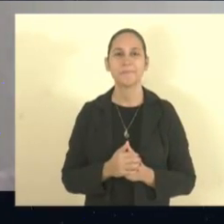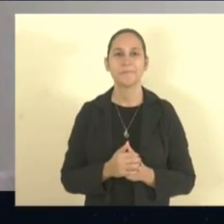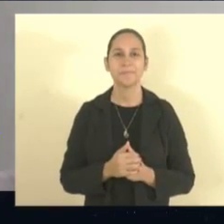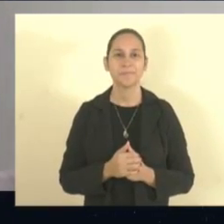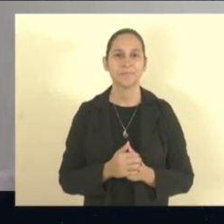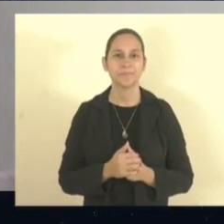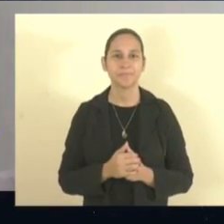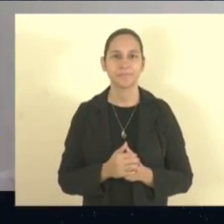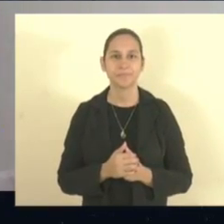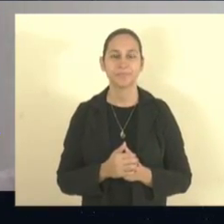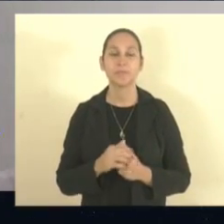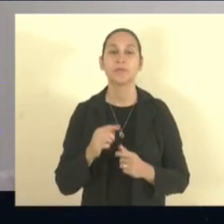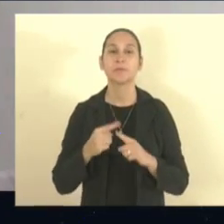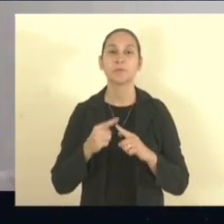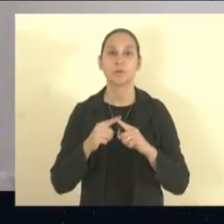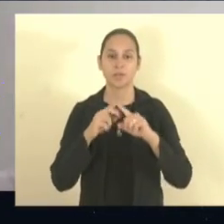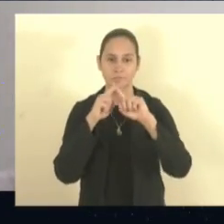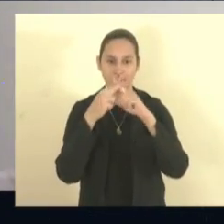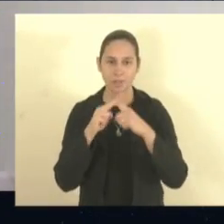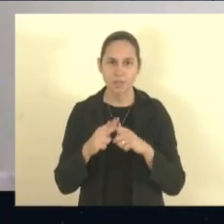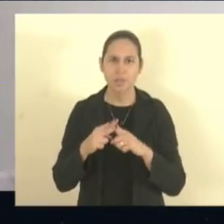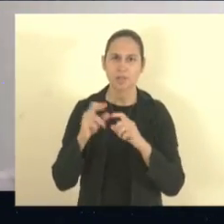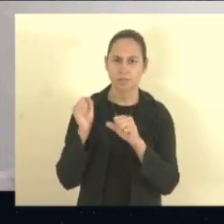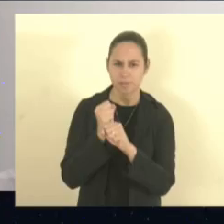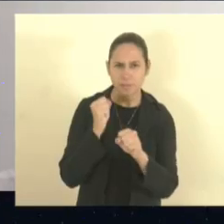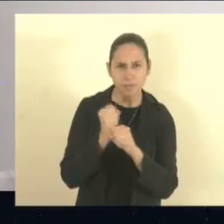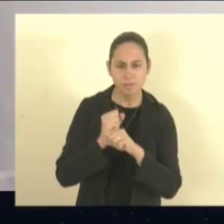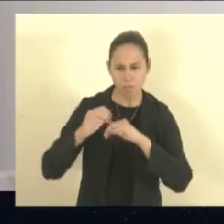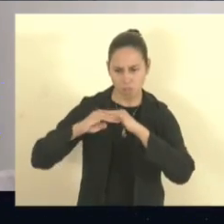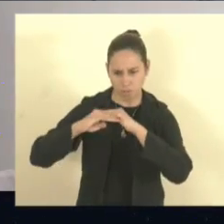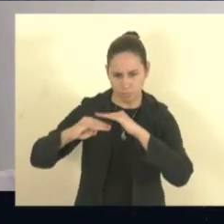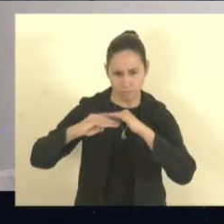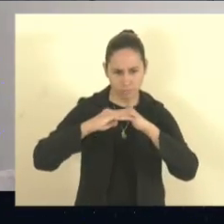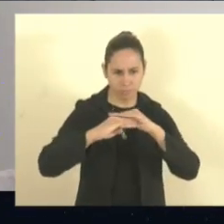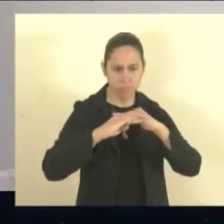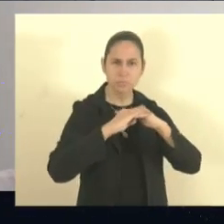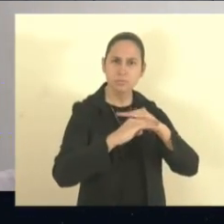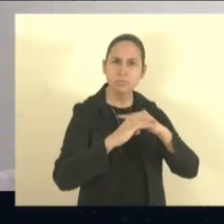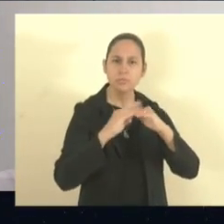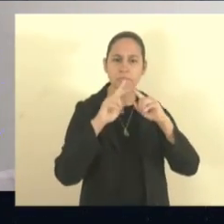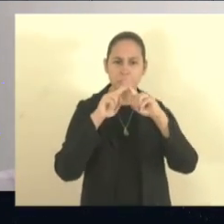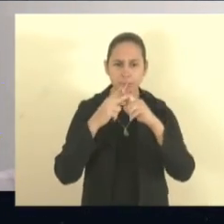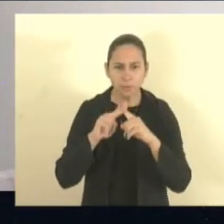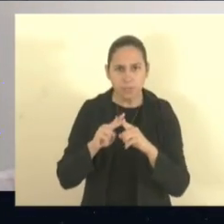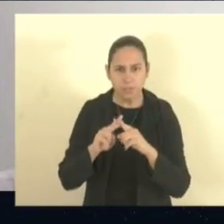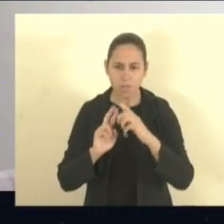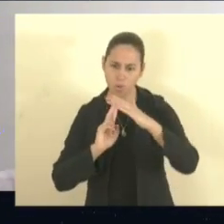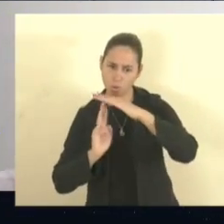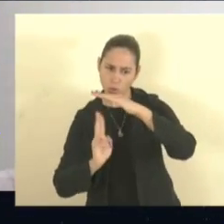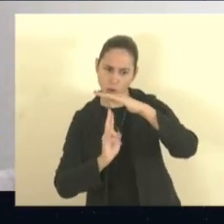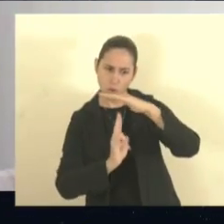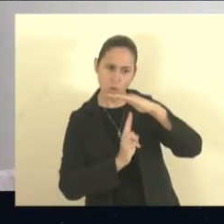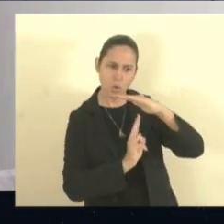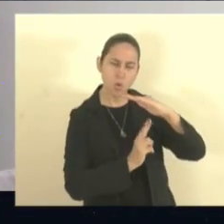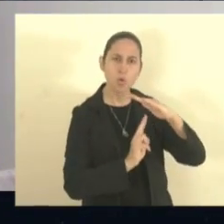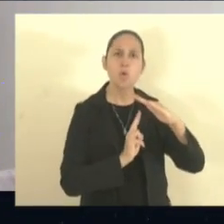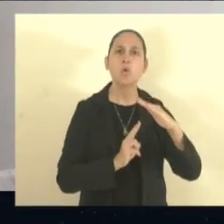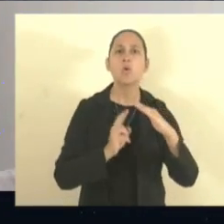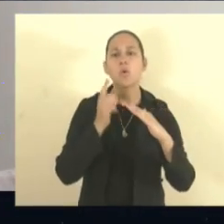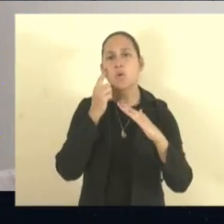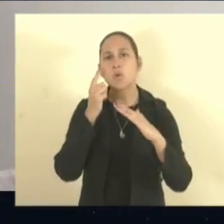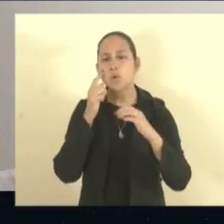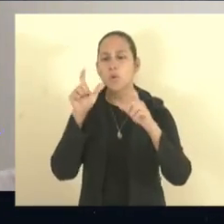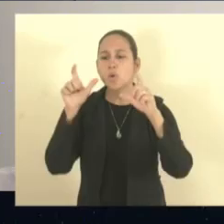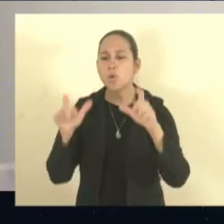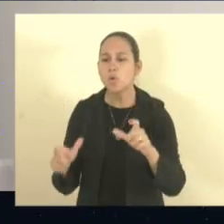as luzes, reformas, recapeamento de estradas, manutenção dessas estradas, realização de